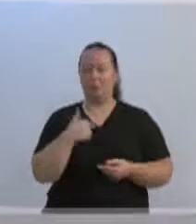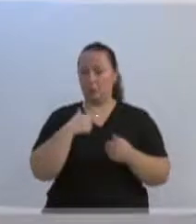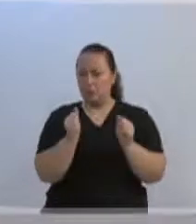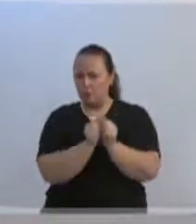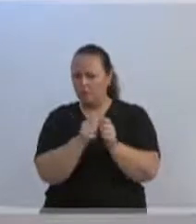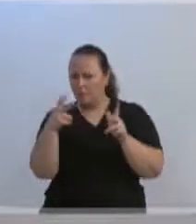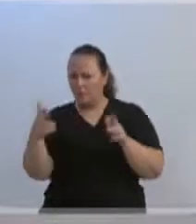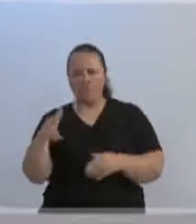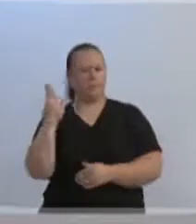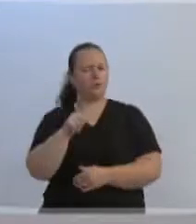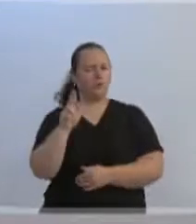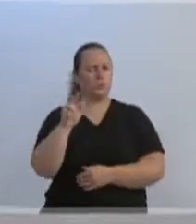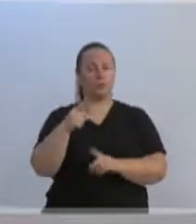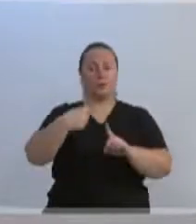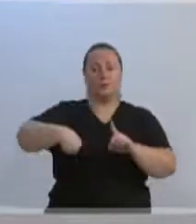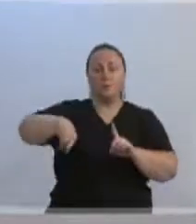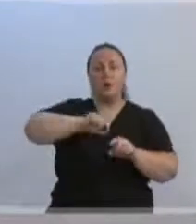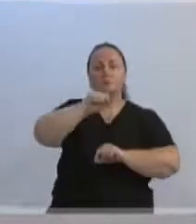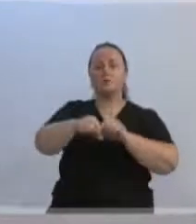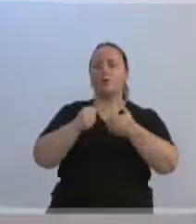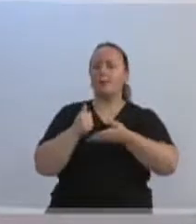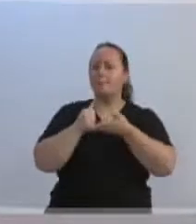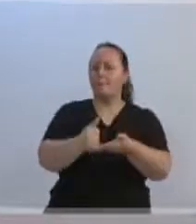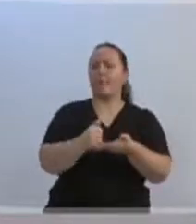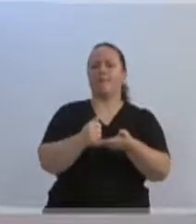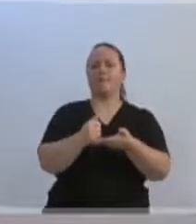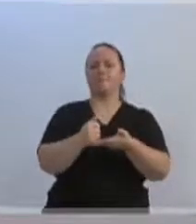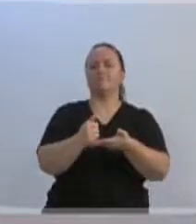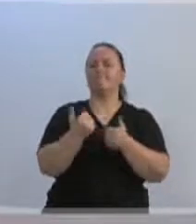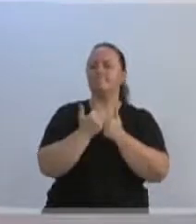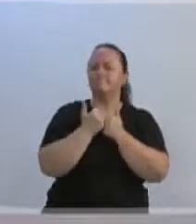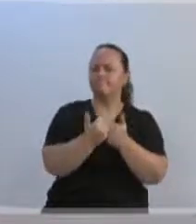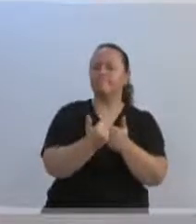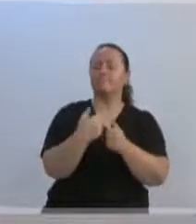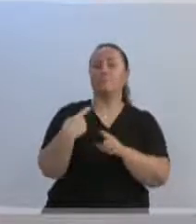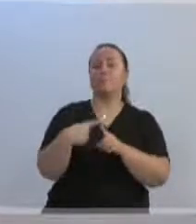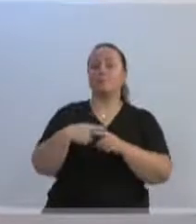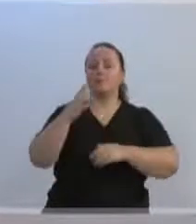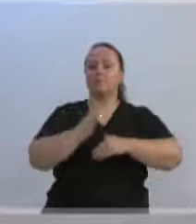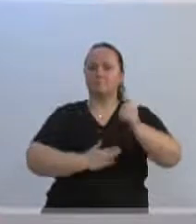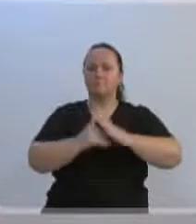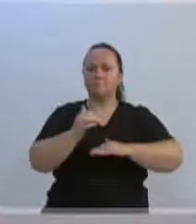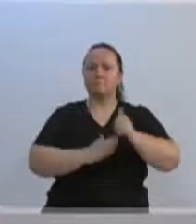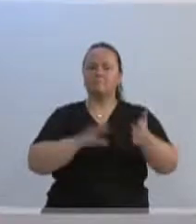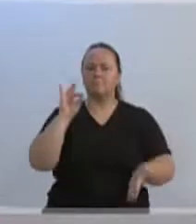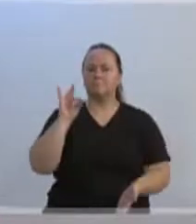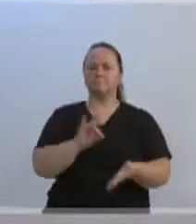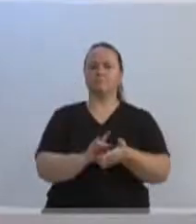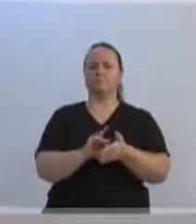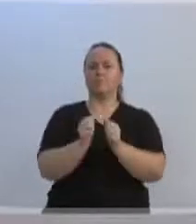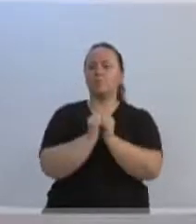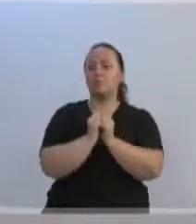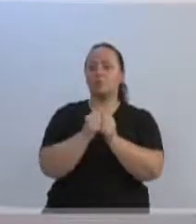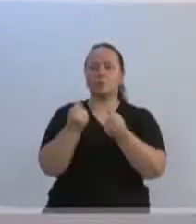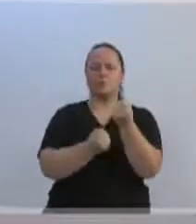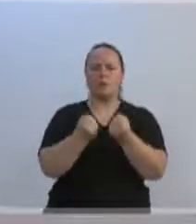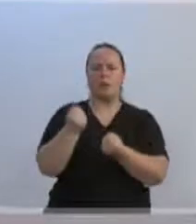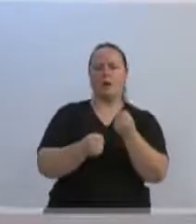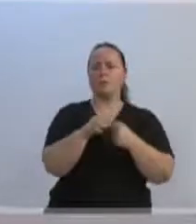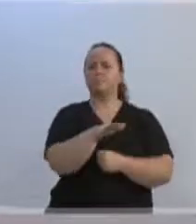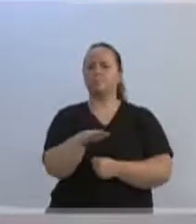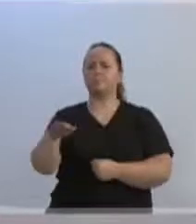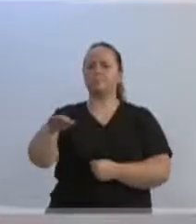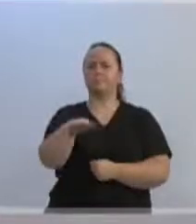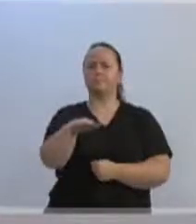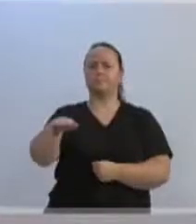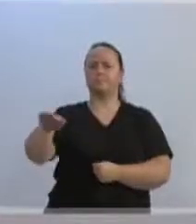fizeram para mudar o atual cenário vamos apoiar quando na prática fizer a acontecer quando embarcar no carro comigo por exemplo o vereador sílvio e